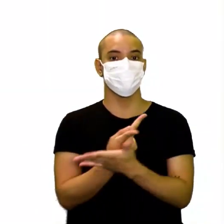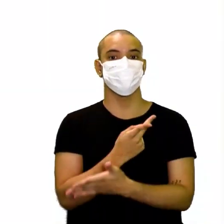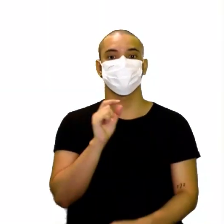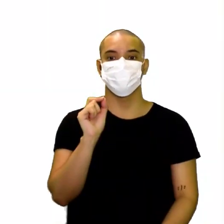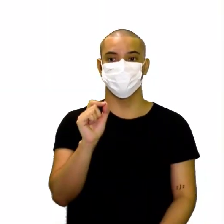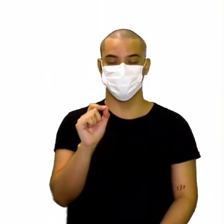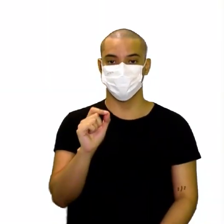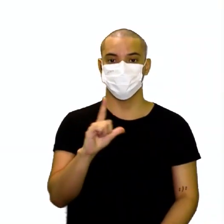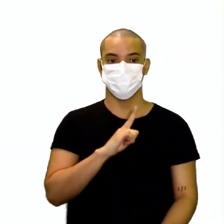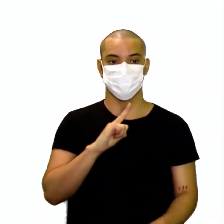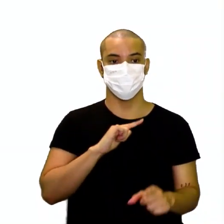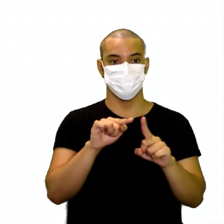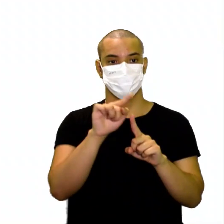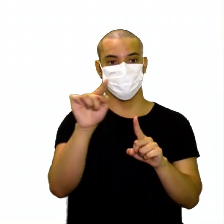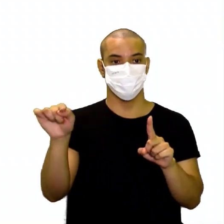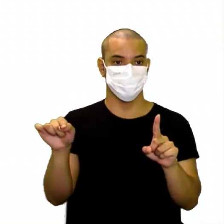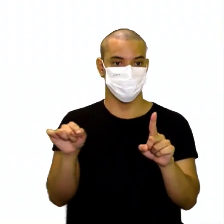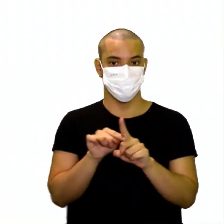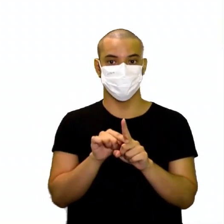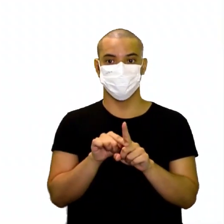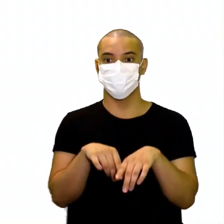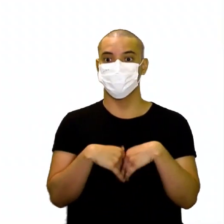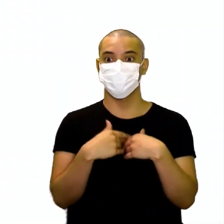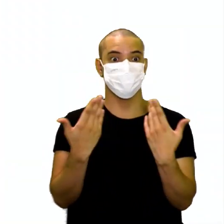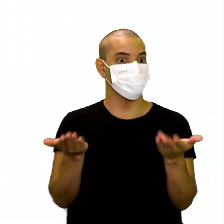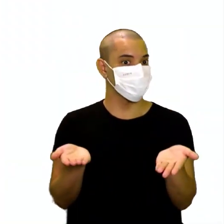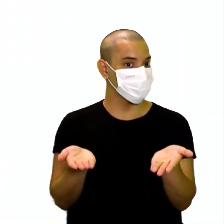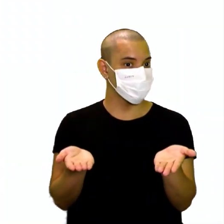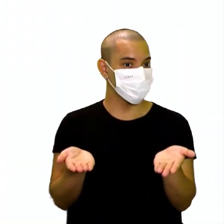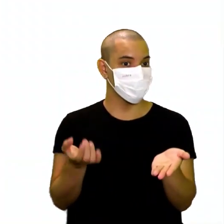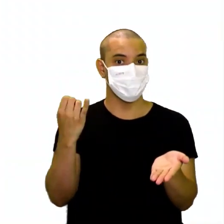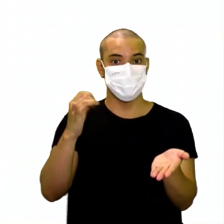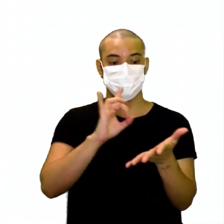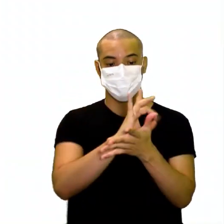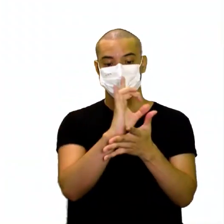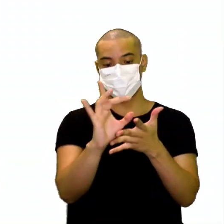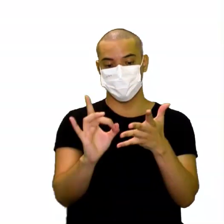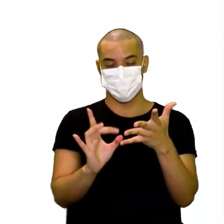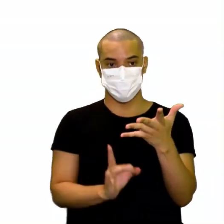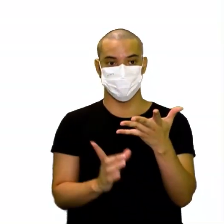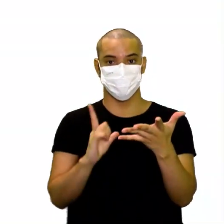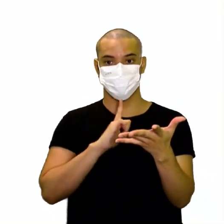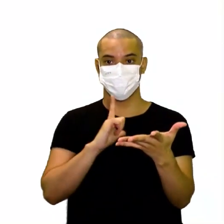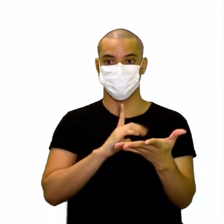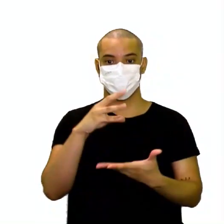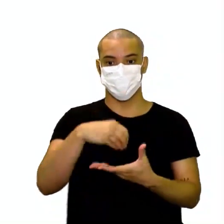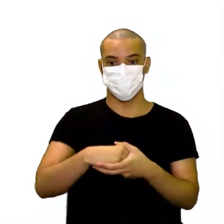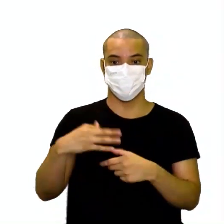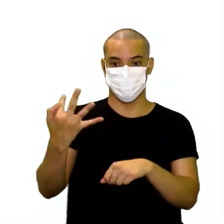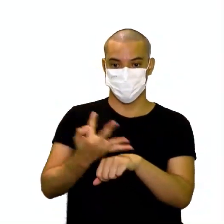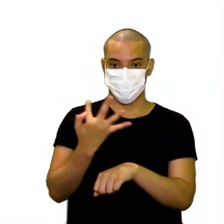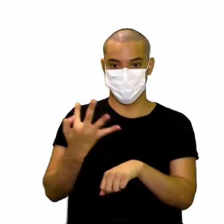A corrente que passa pelo fusível será, se cada uma das lâmpadas ali suporta